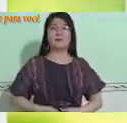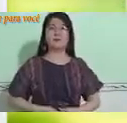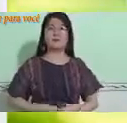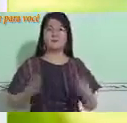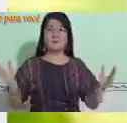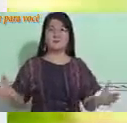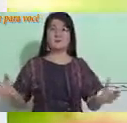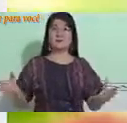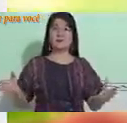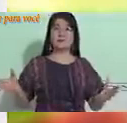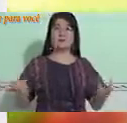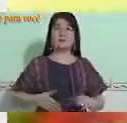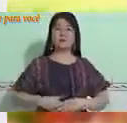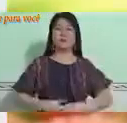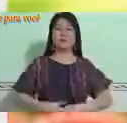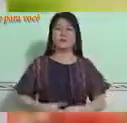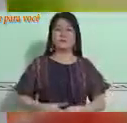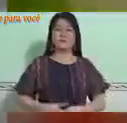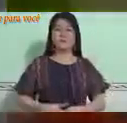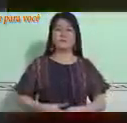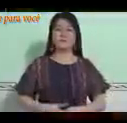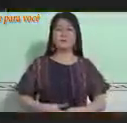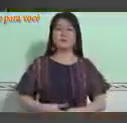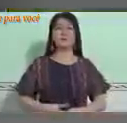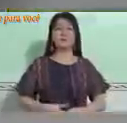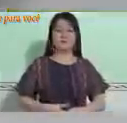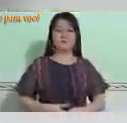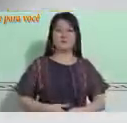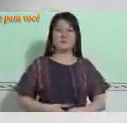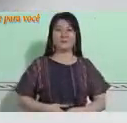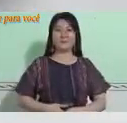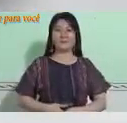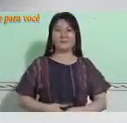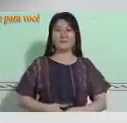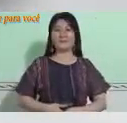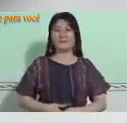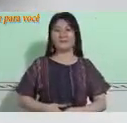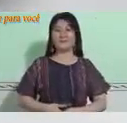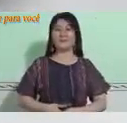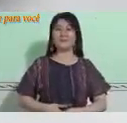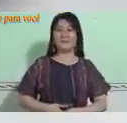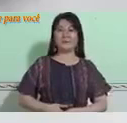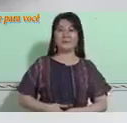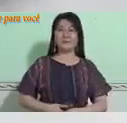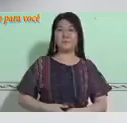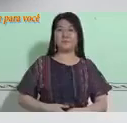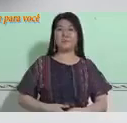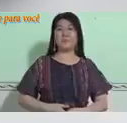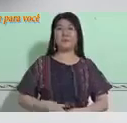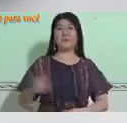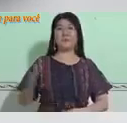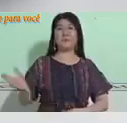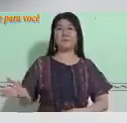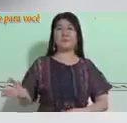O tratamento da artrite reumatoide deve ser orientado pelo médico, mas pode ser feito à base de medicamentos, fisioterapia e,